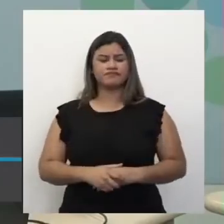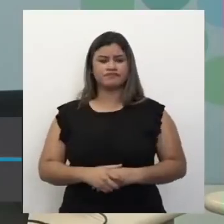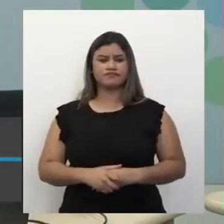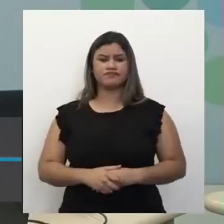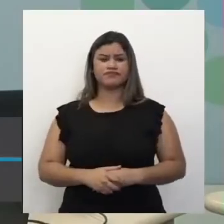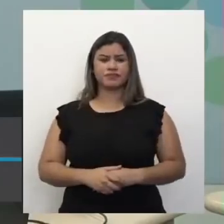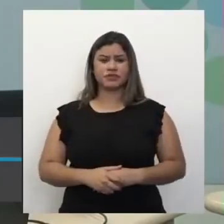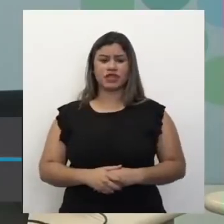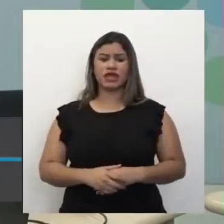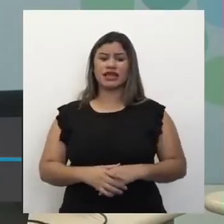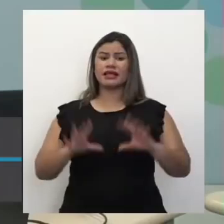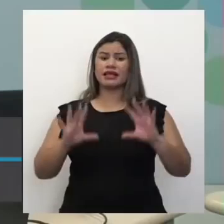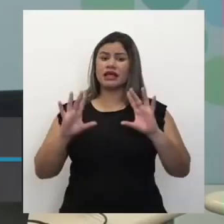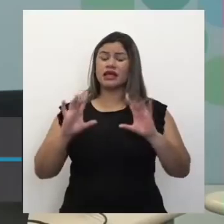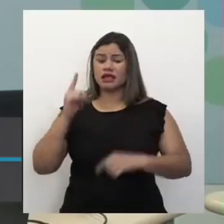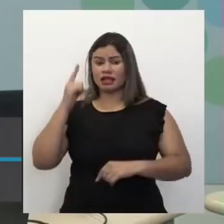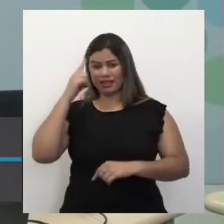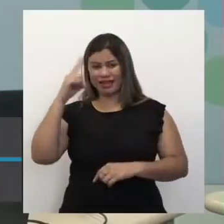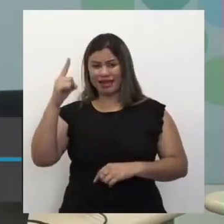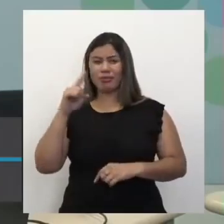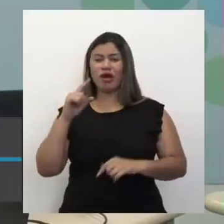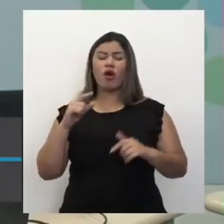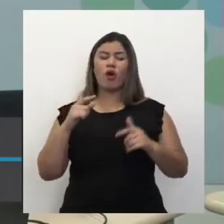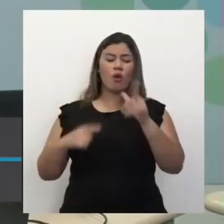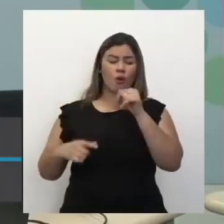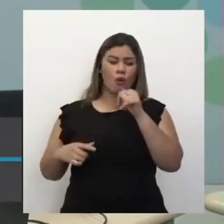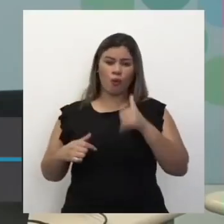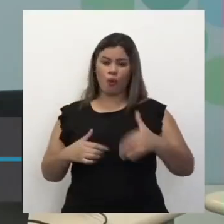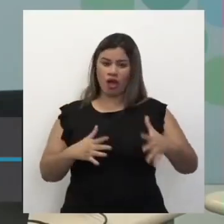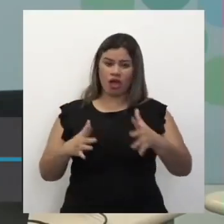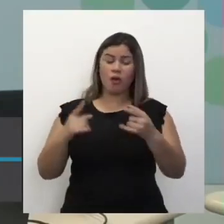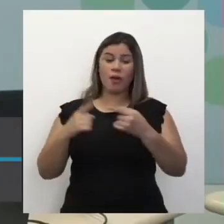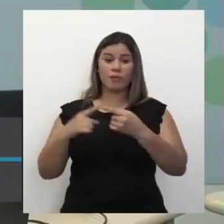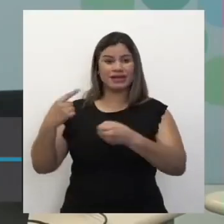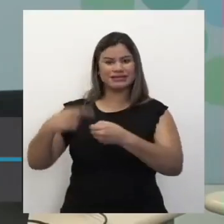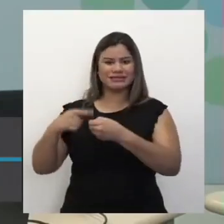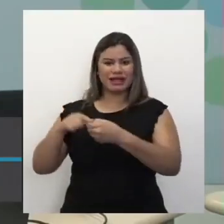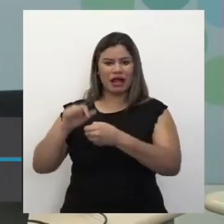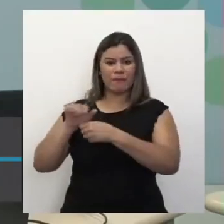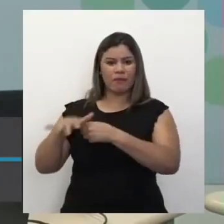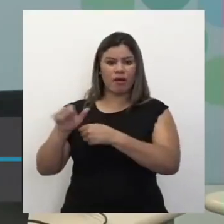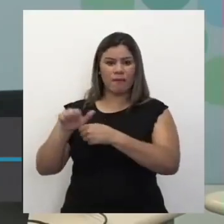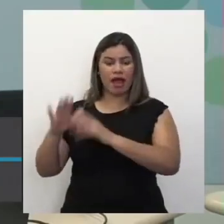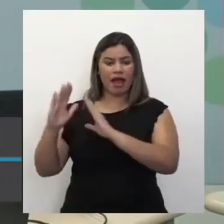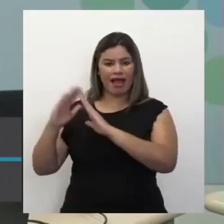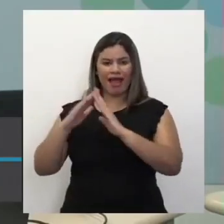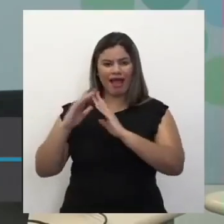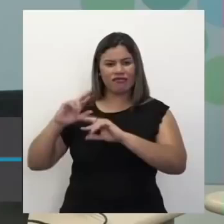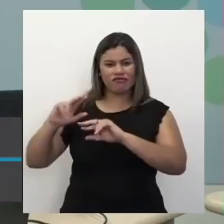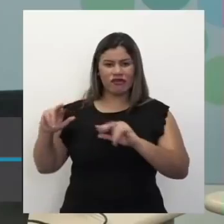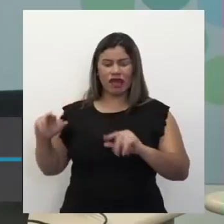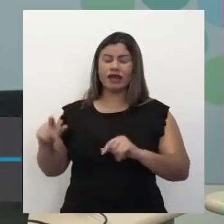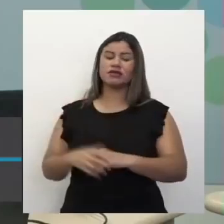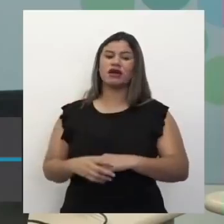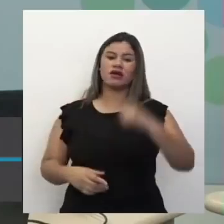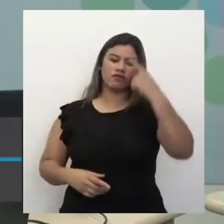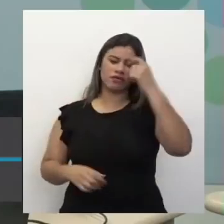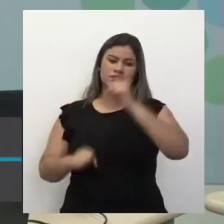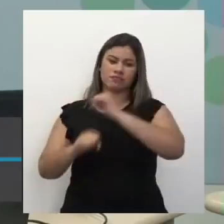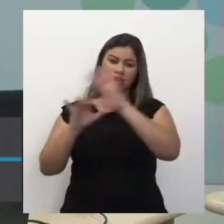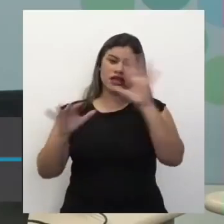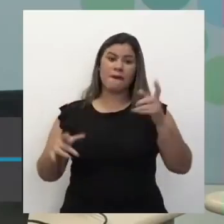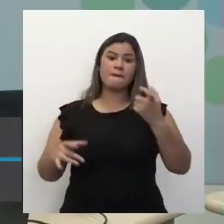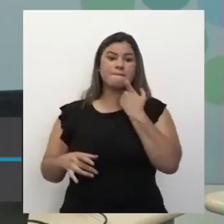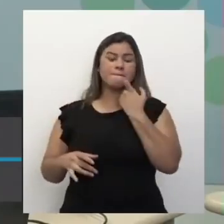de peixe. E detalhe, viu? Esse rio ele é utilizado para abastecimento de água na região ali. Aí você imagina que uma única espécie de